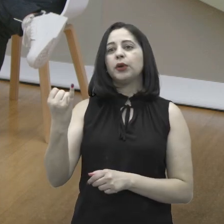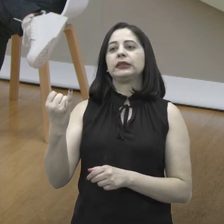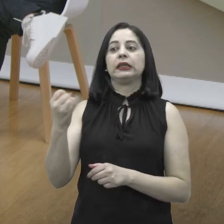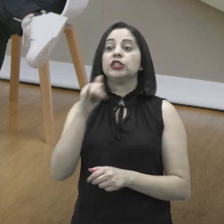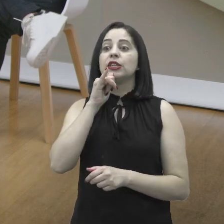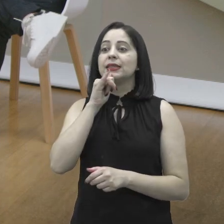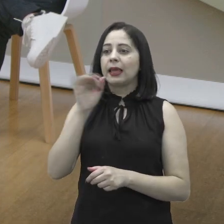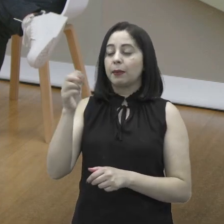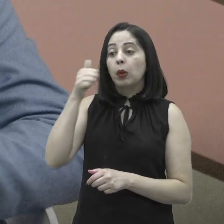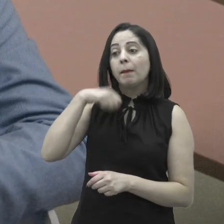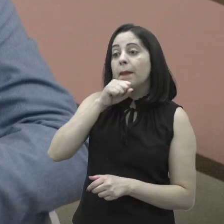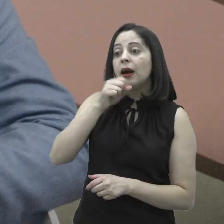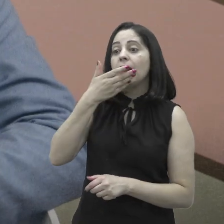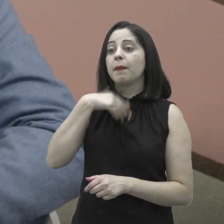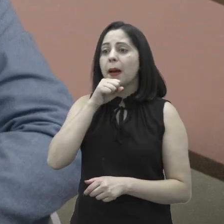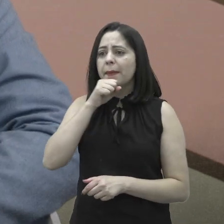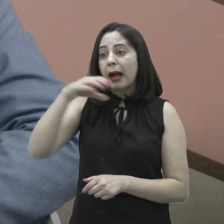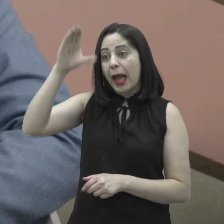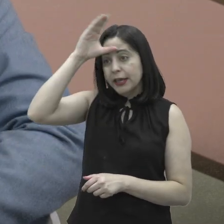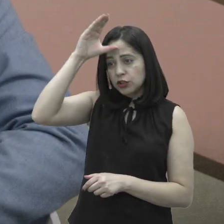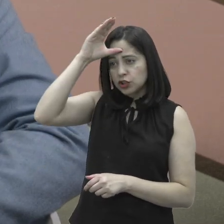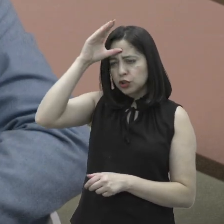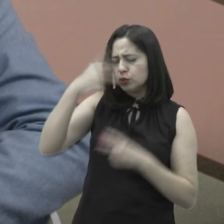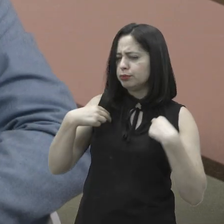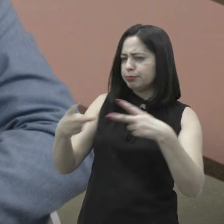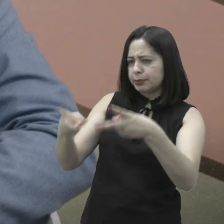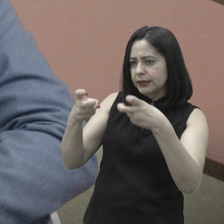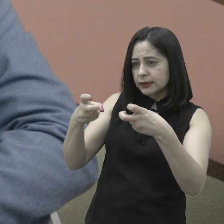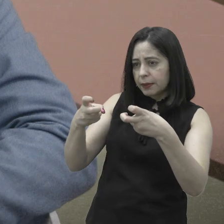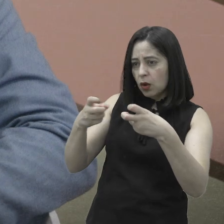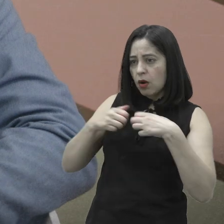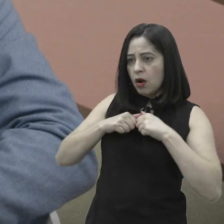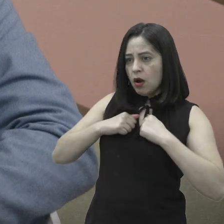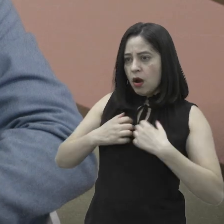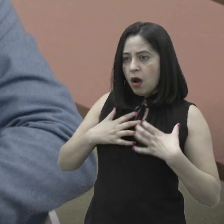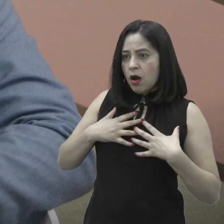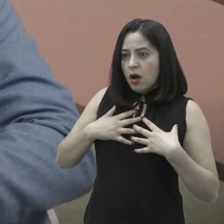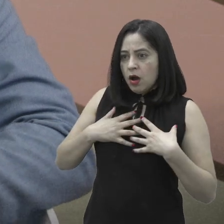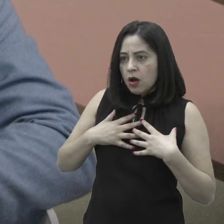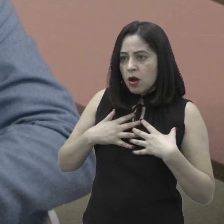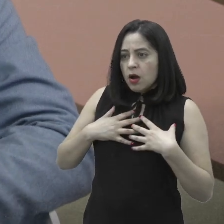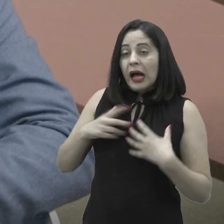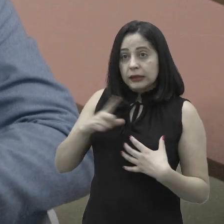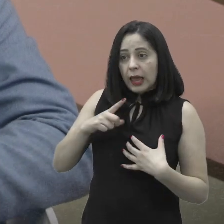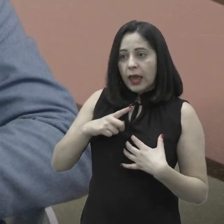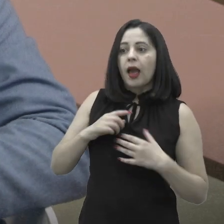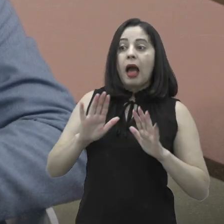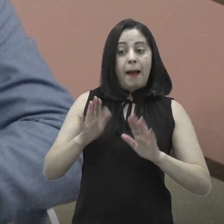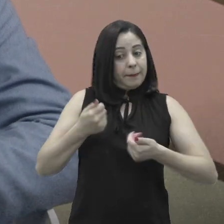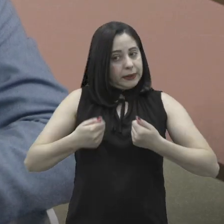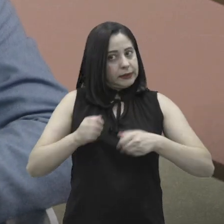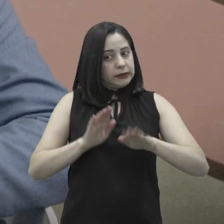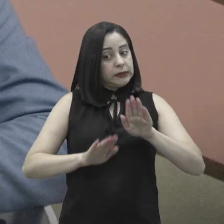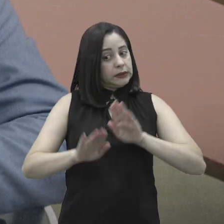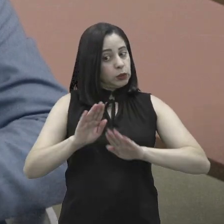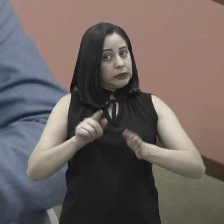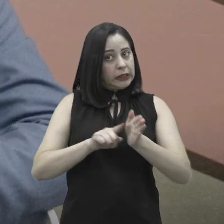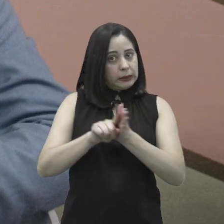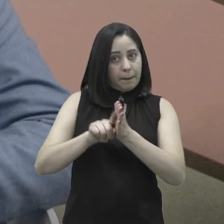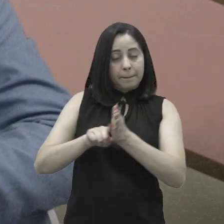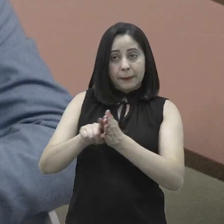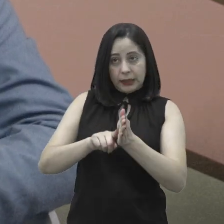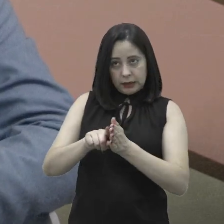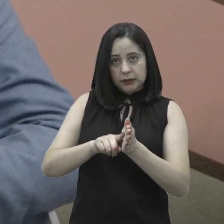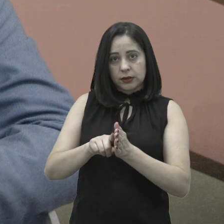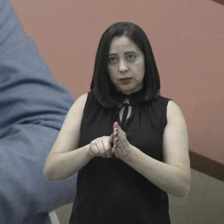mãe, pai, irmão ou algum tio que tenha também a asma. E essa asma desse perfil mais alérgico, que é mais hereditária, costuma